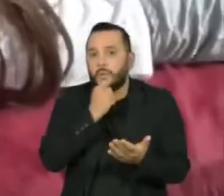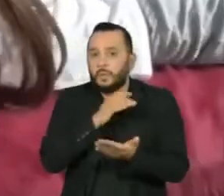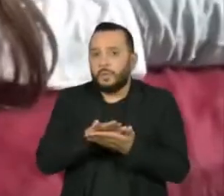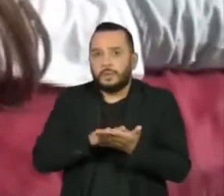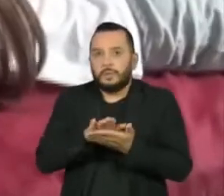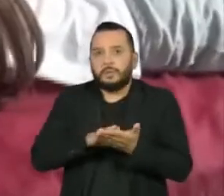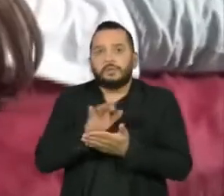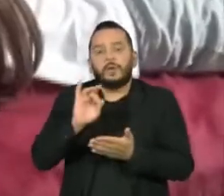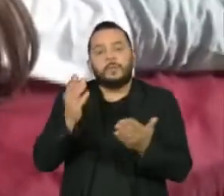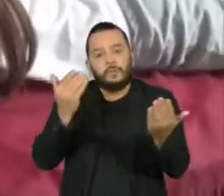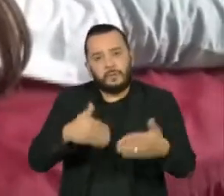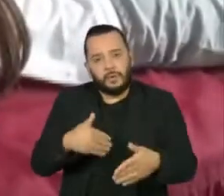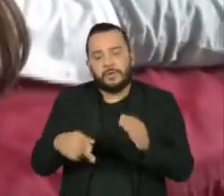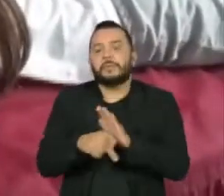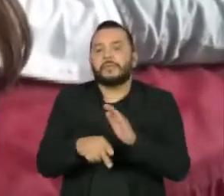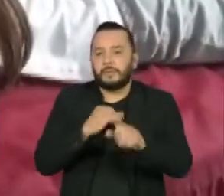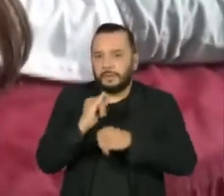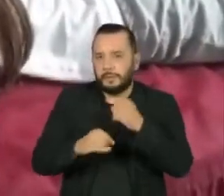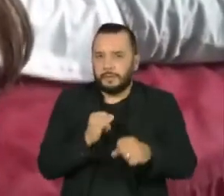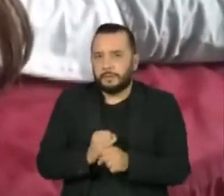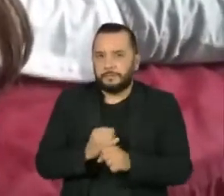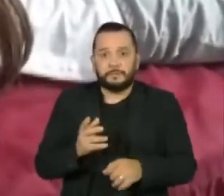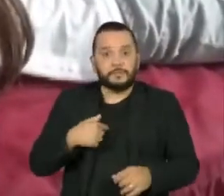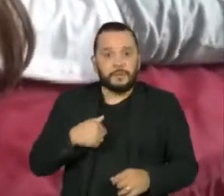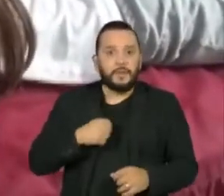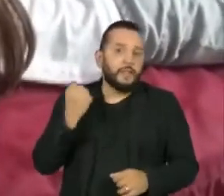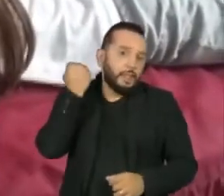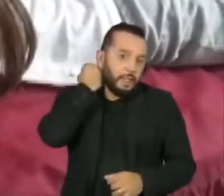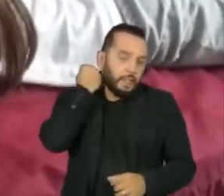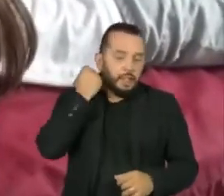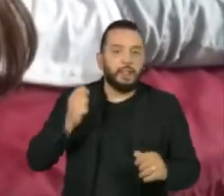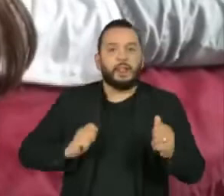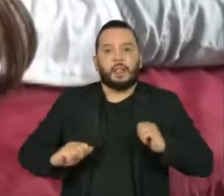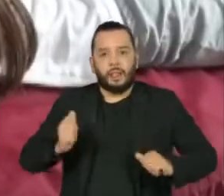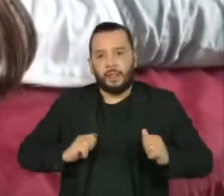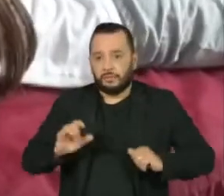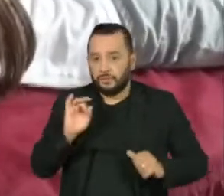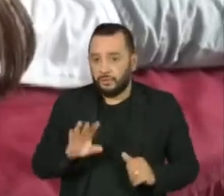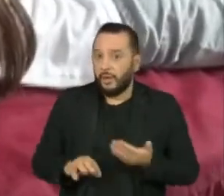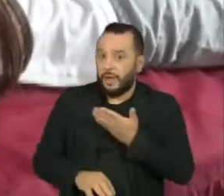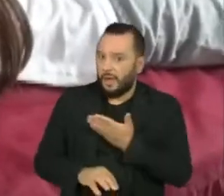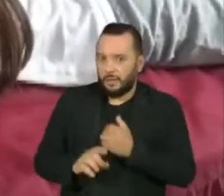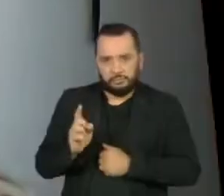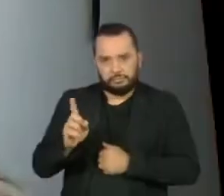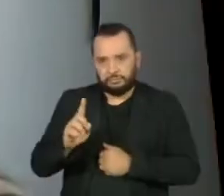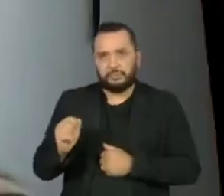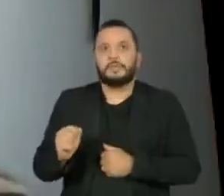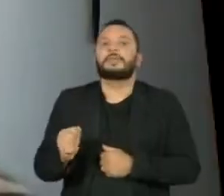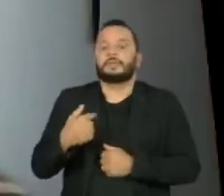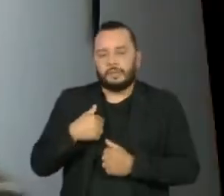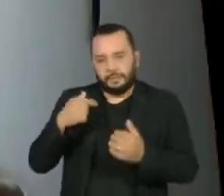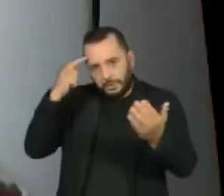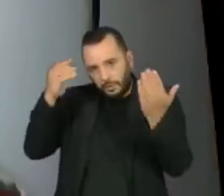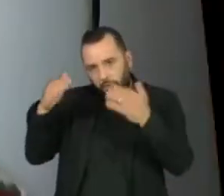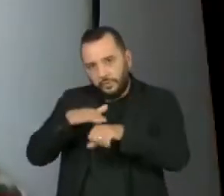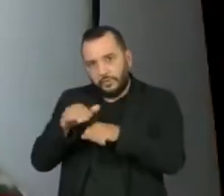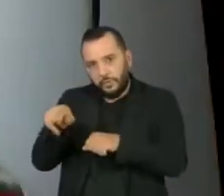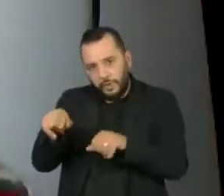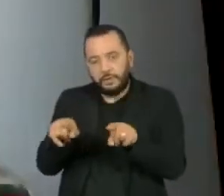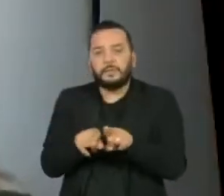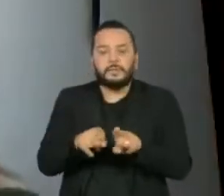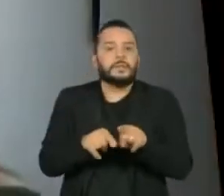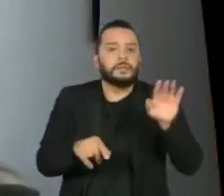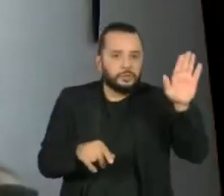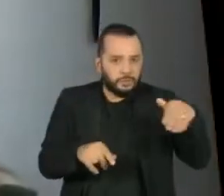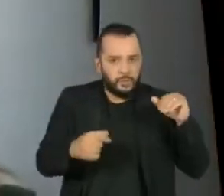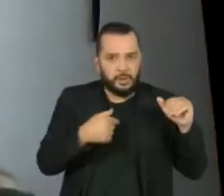online. Os sintomas de ansiedade não afetavam só a Rafaela. A psicóloga chamou ela, conversou com ela. Depois me chamou também, chamou